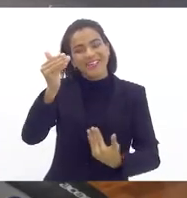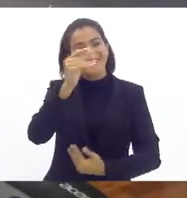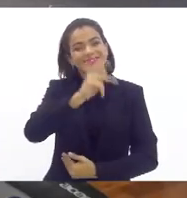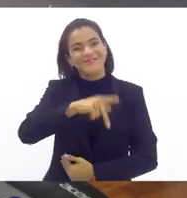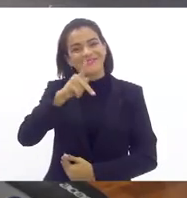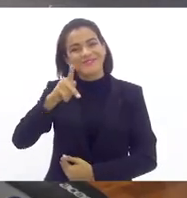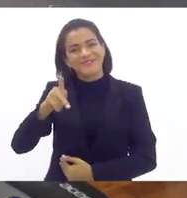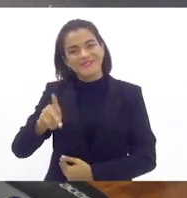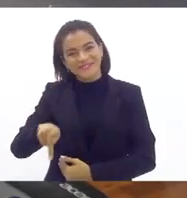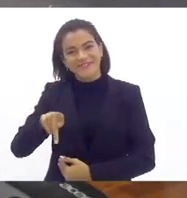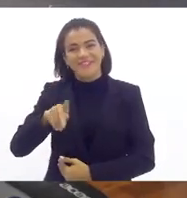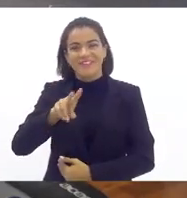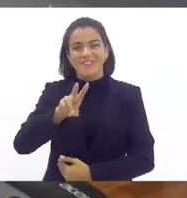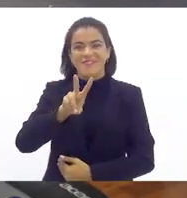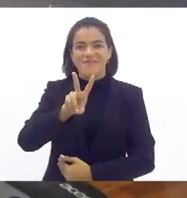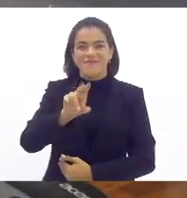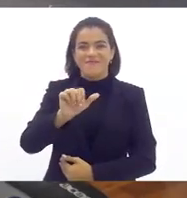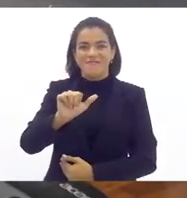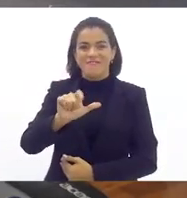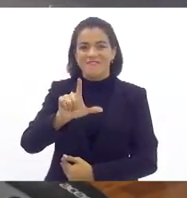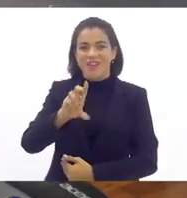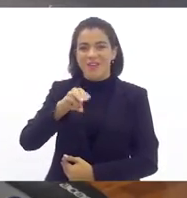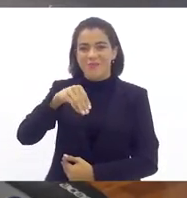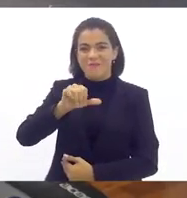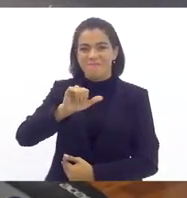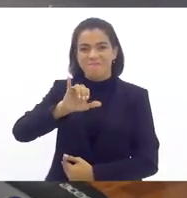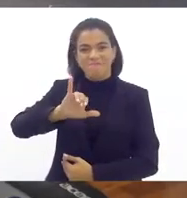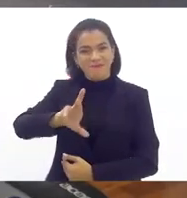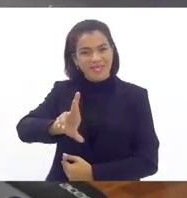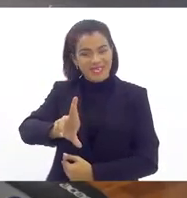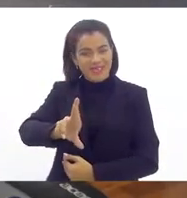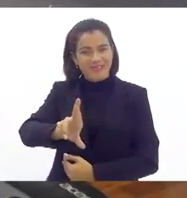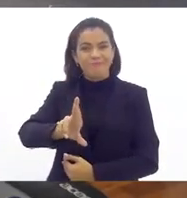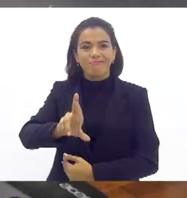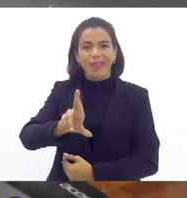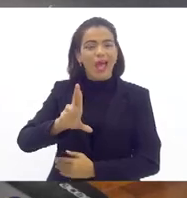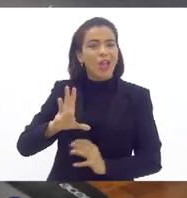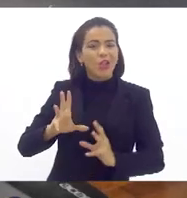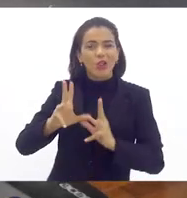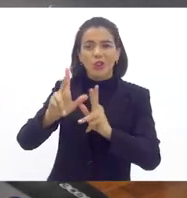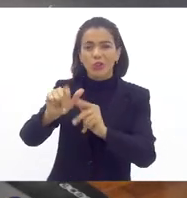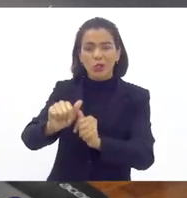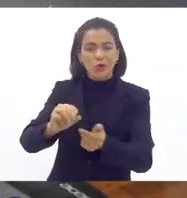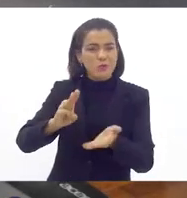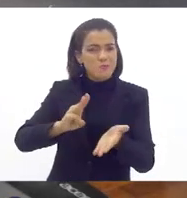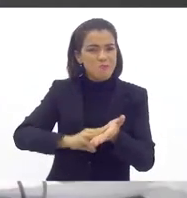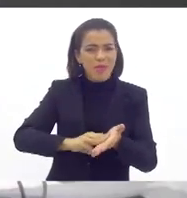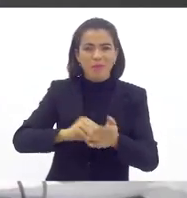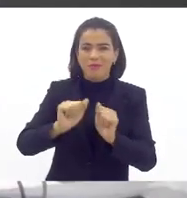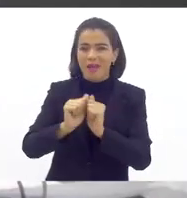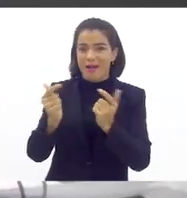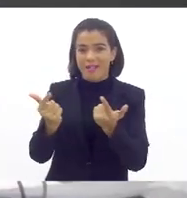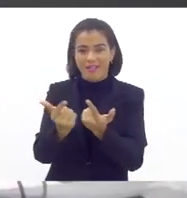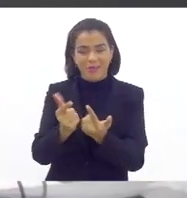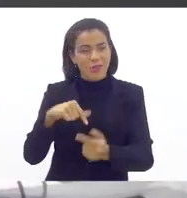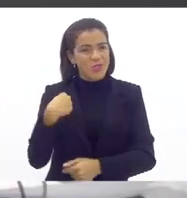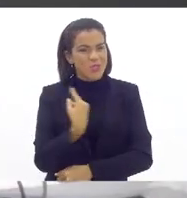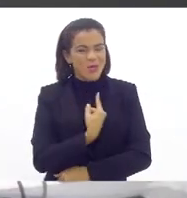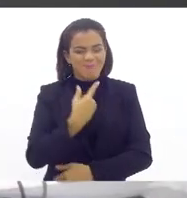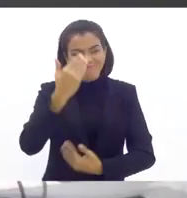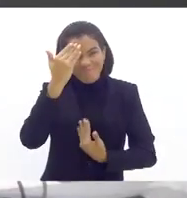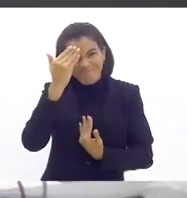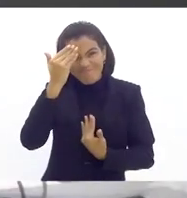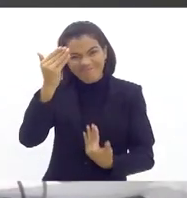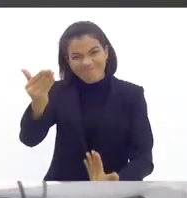professor Valmir Aleixo. Transmita aqui a todos os membros da DERJ nossa gratidão